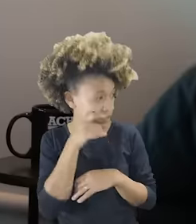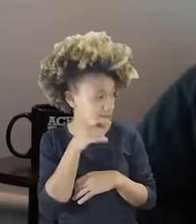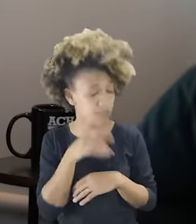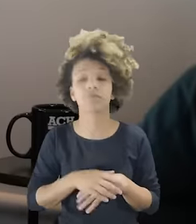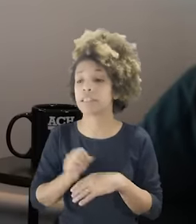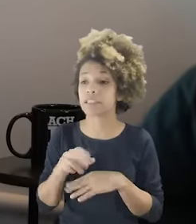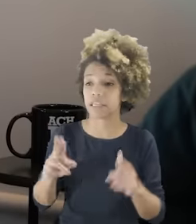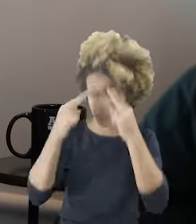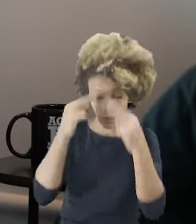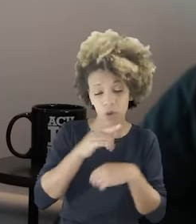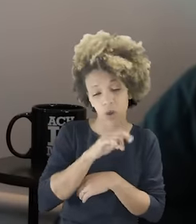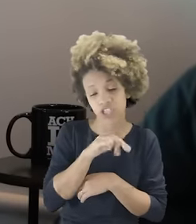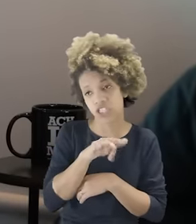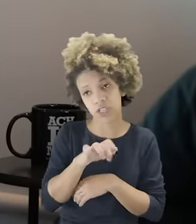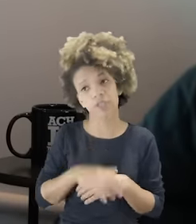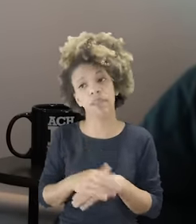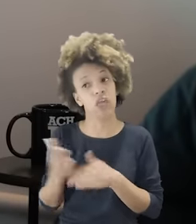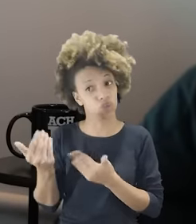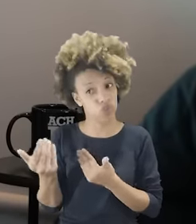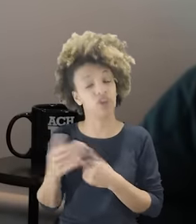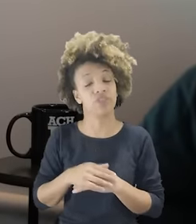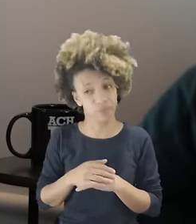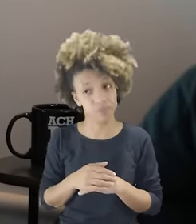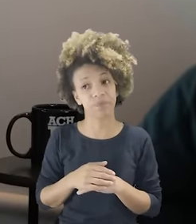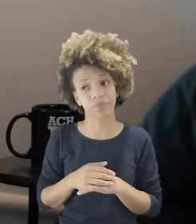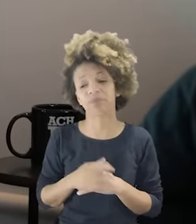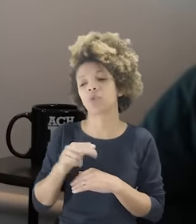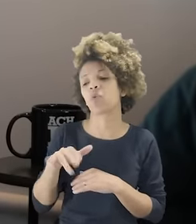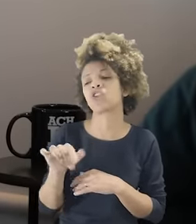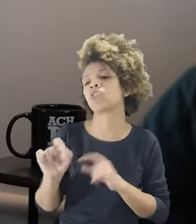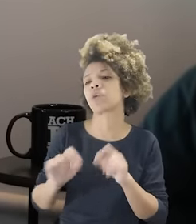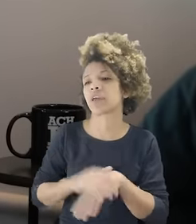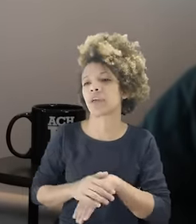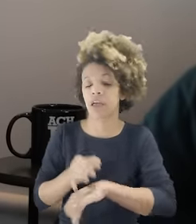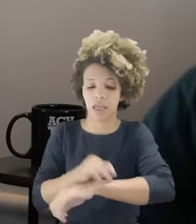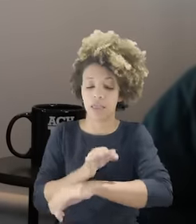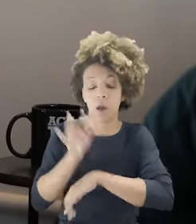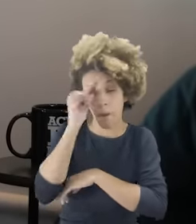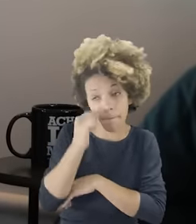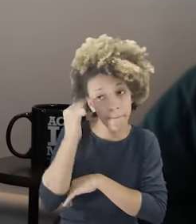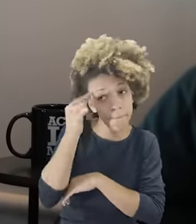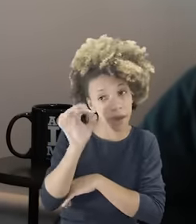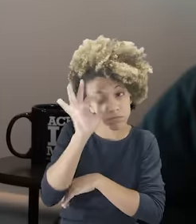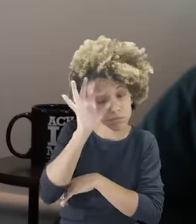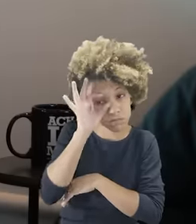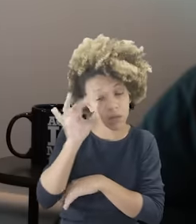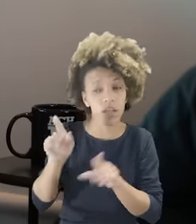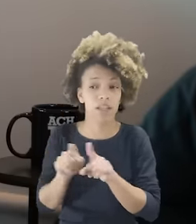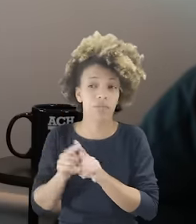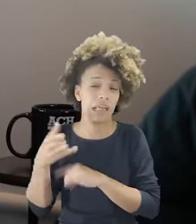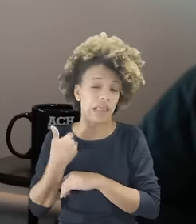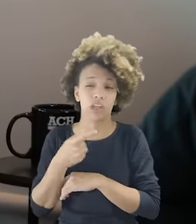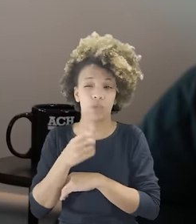sim a síndrome gosta de mim é muito características nos jovens né que é aquele o guaxinim é o que ele tem uma manchinha preta em volta do olho aquele qualidade